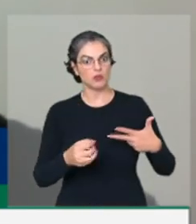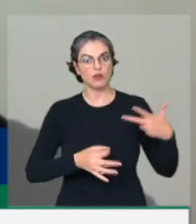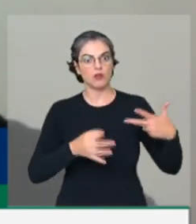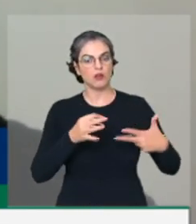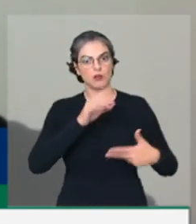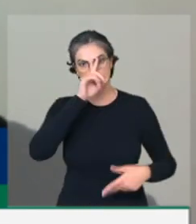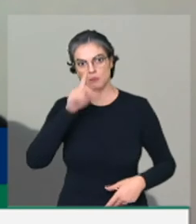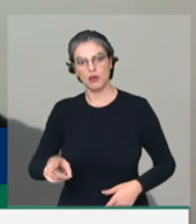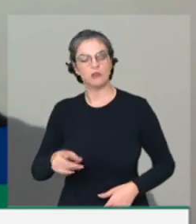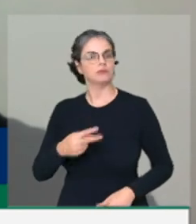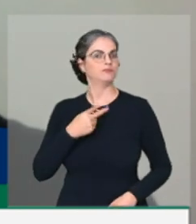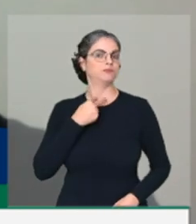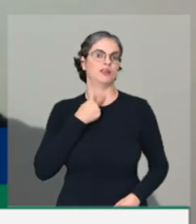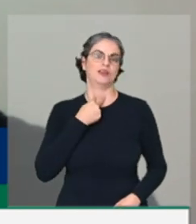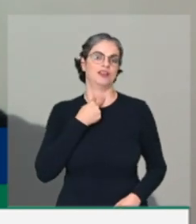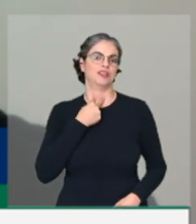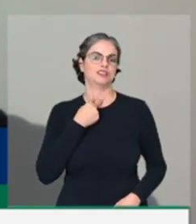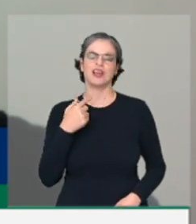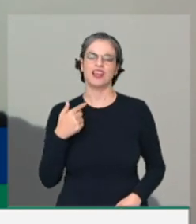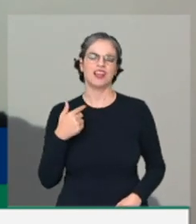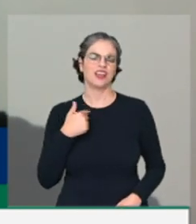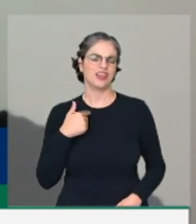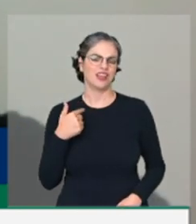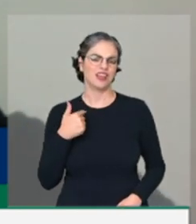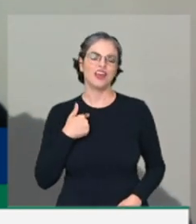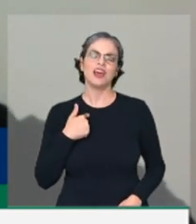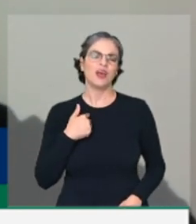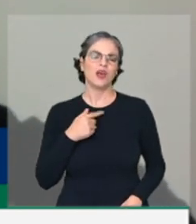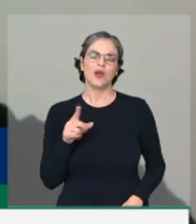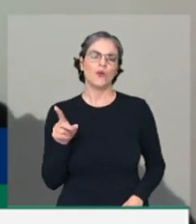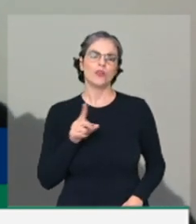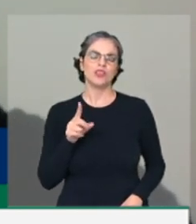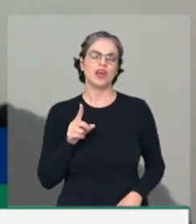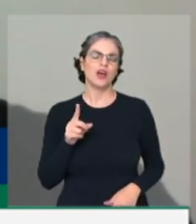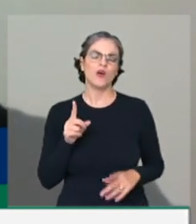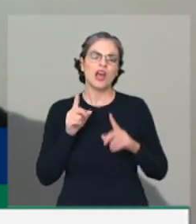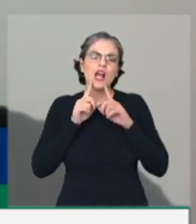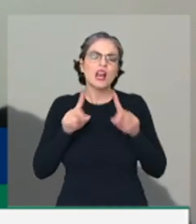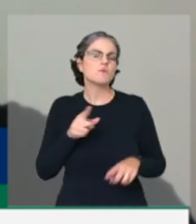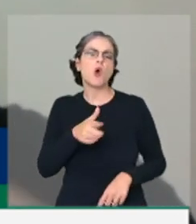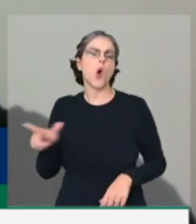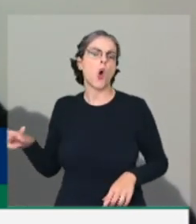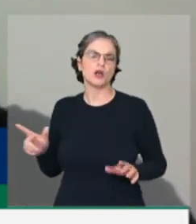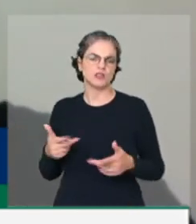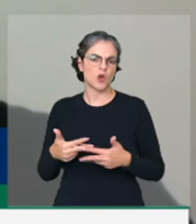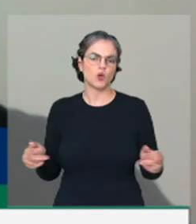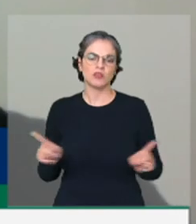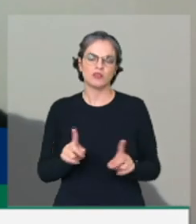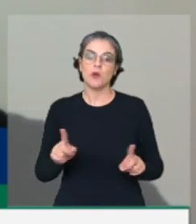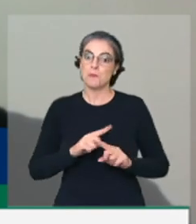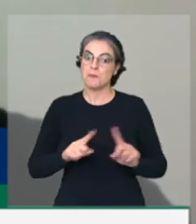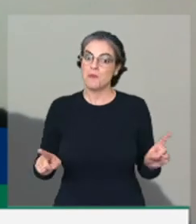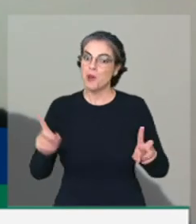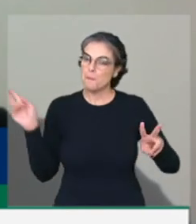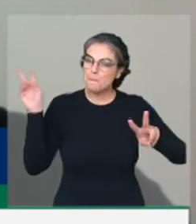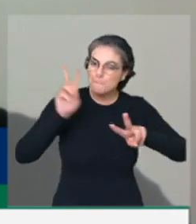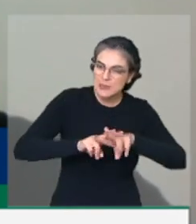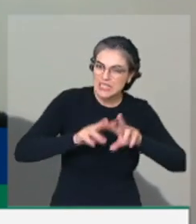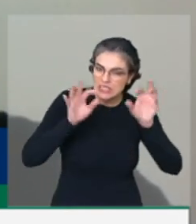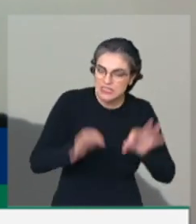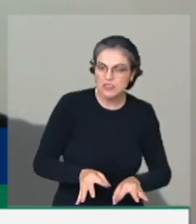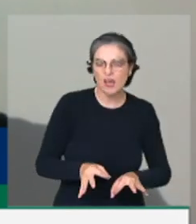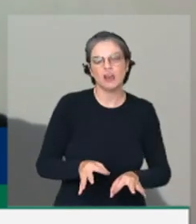não estou aqui criticando nada. Criticando, sim, a atitude da prisão, que essa, em tela, o caso concreto,